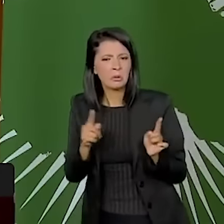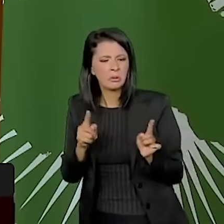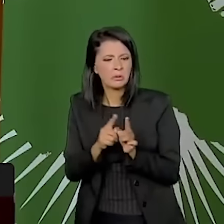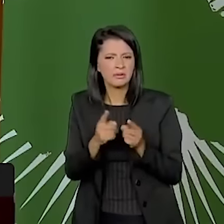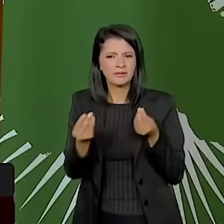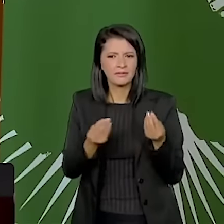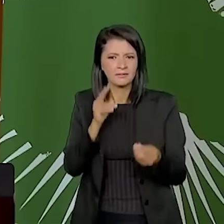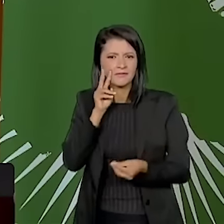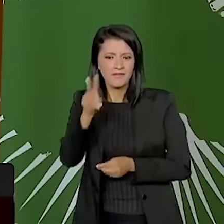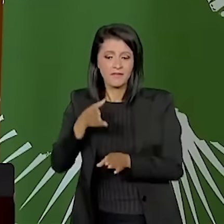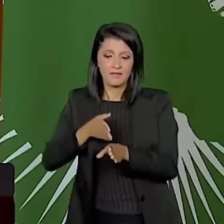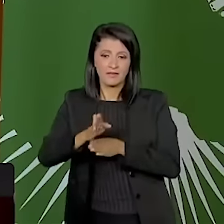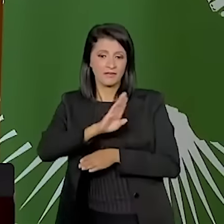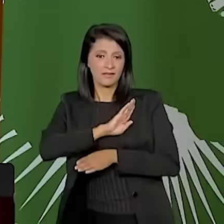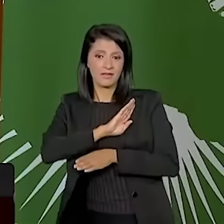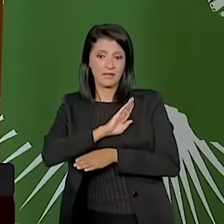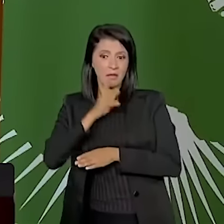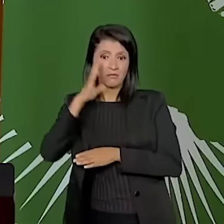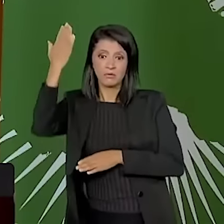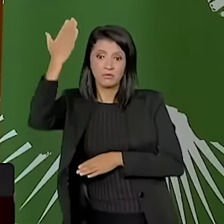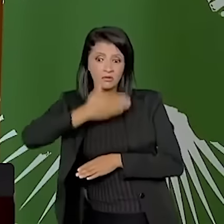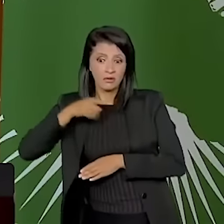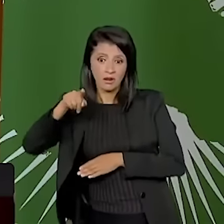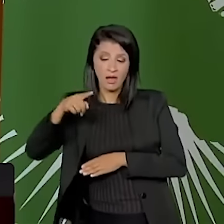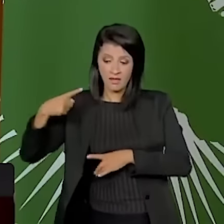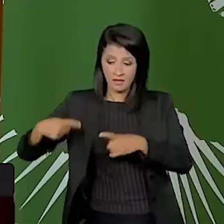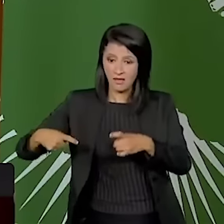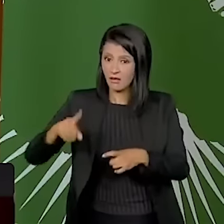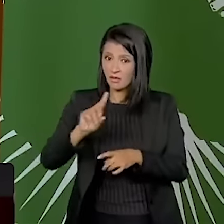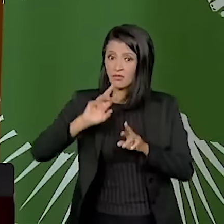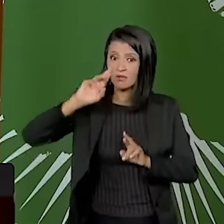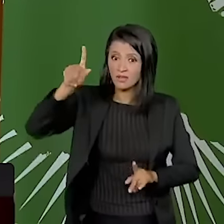de Gaza não está acontecendo uma guerra, mas um genocídio.